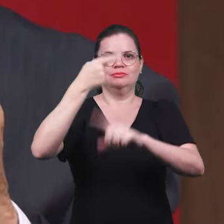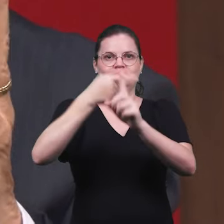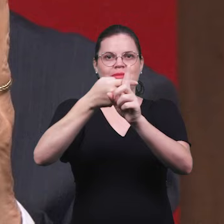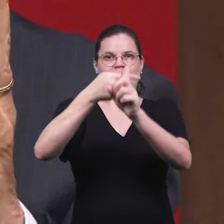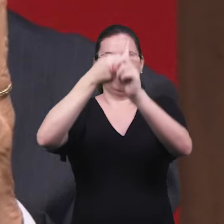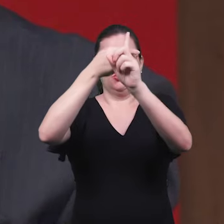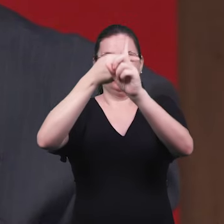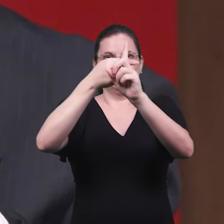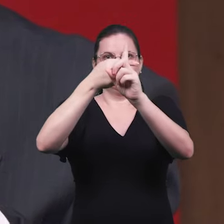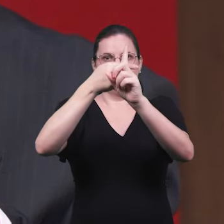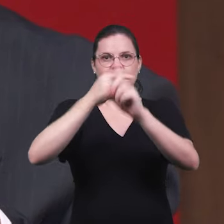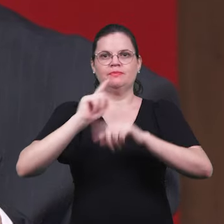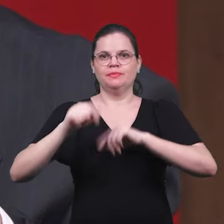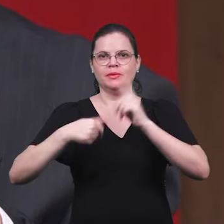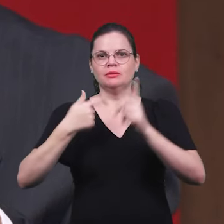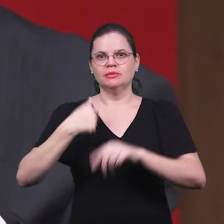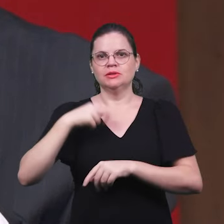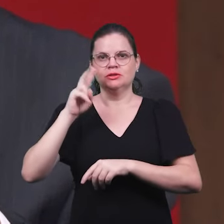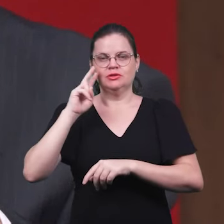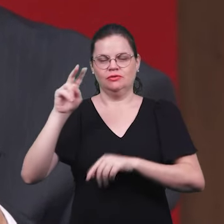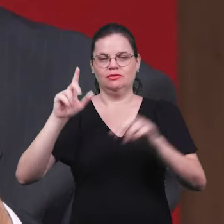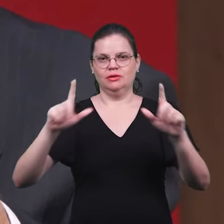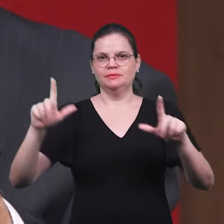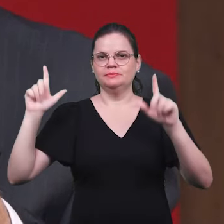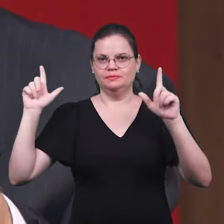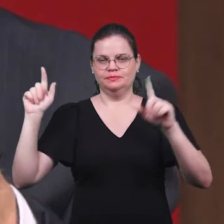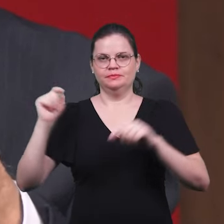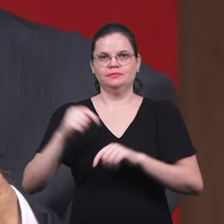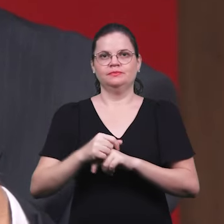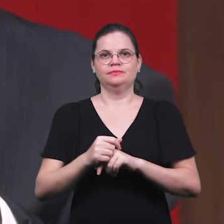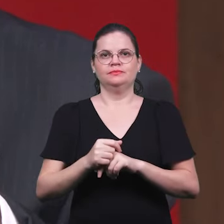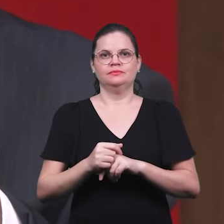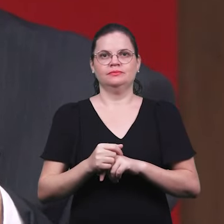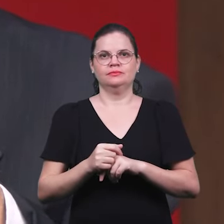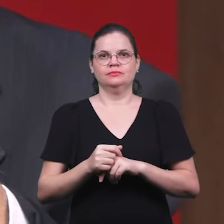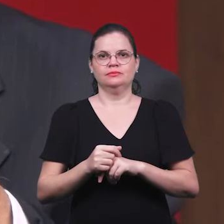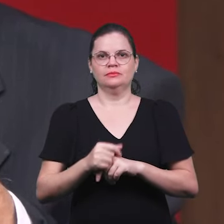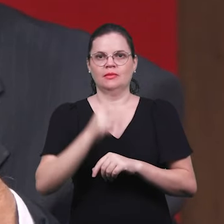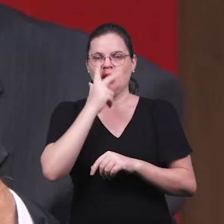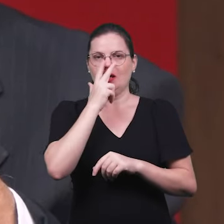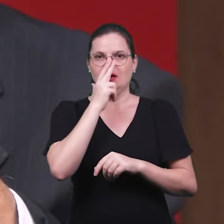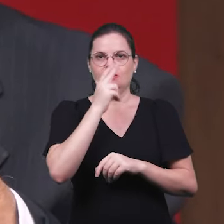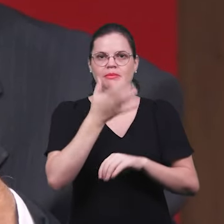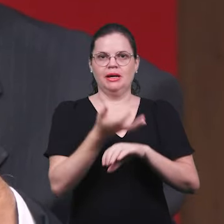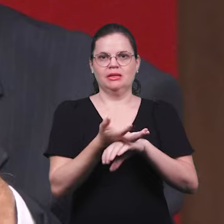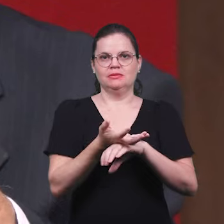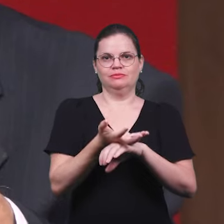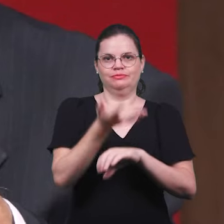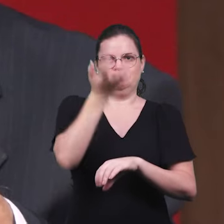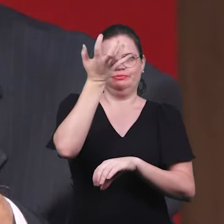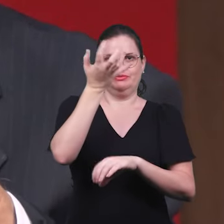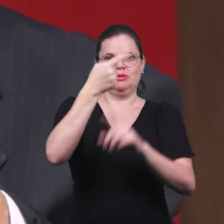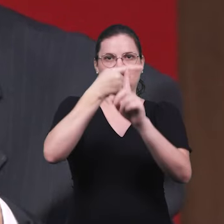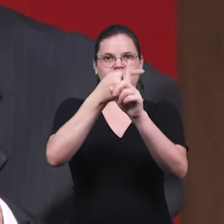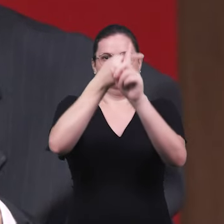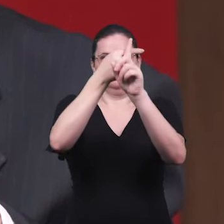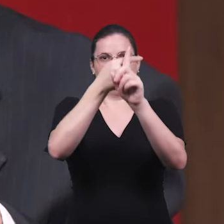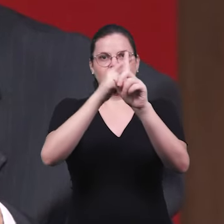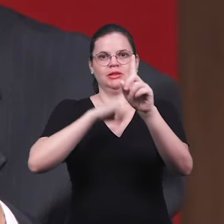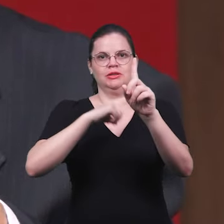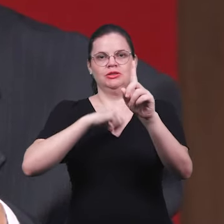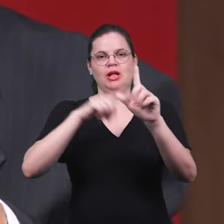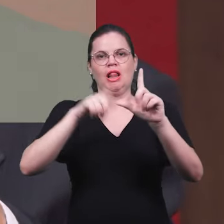colocar no quadro aqui para todo mundo ver. Um troféu formado pelas letras gregas